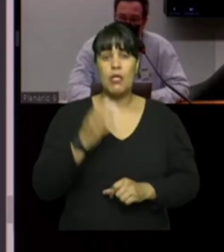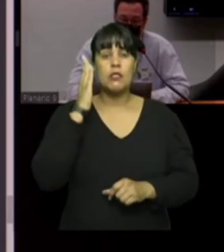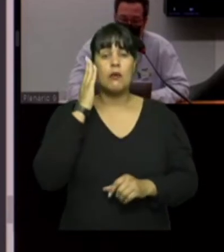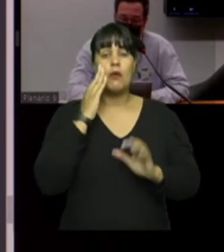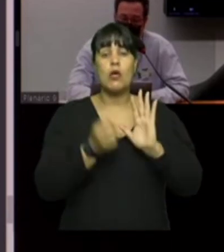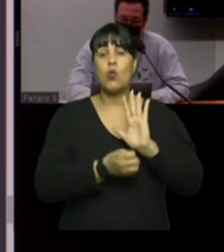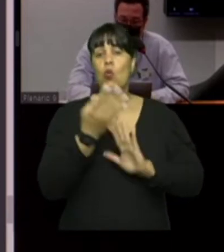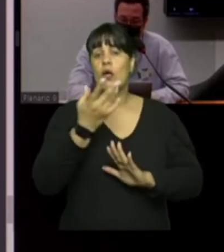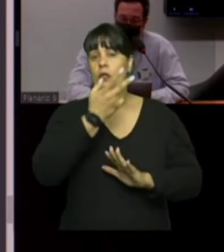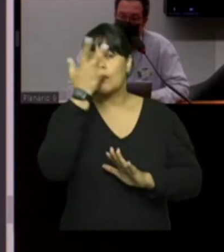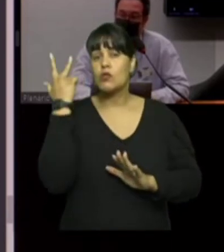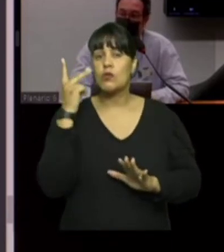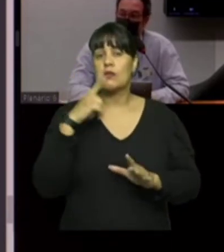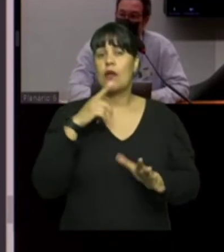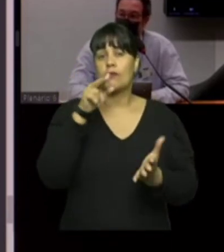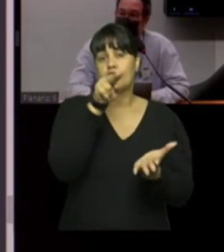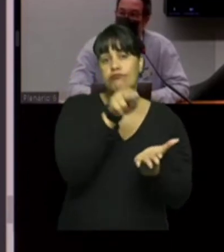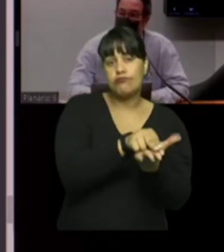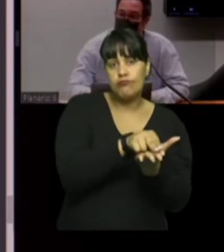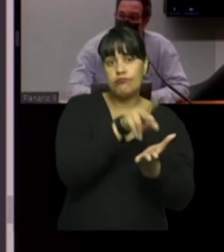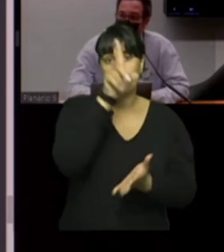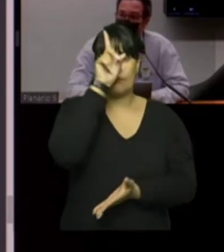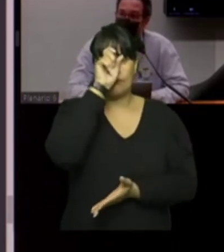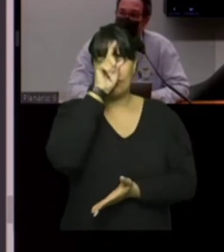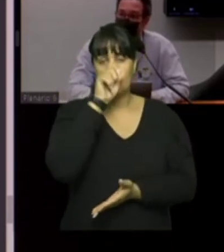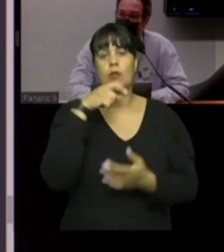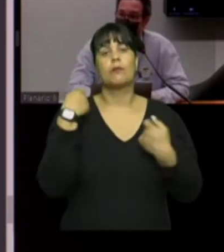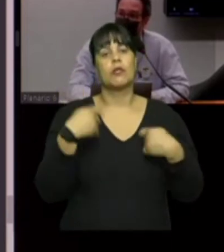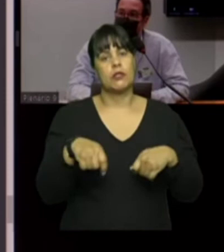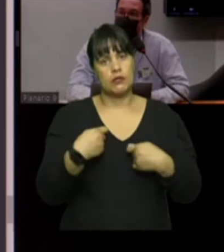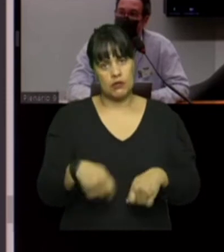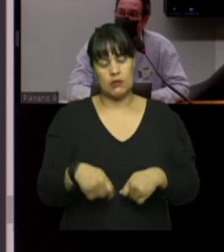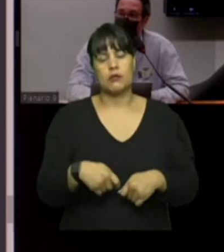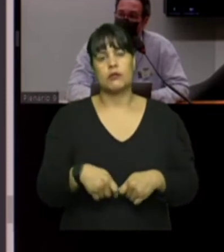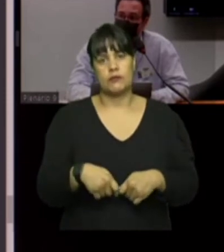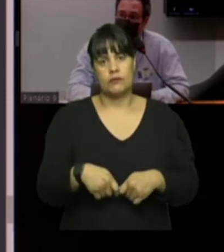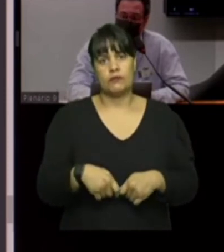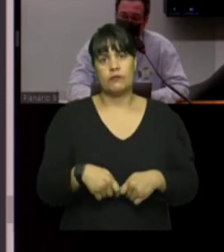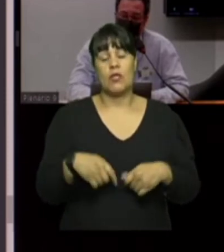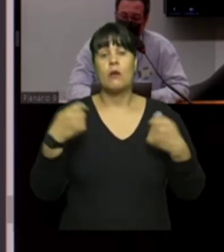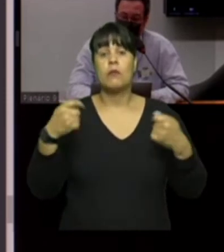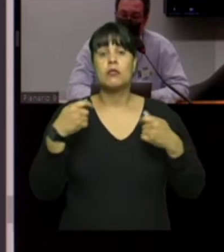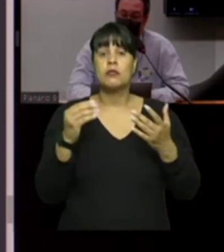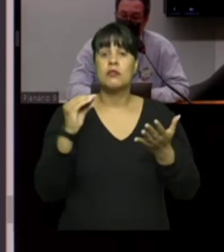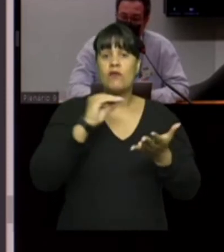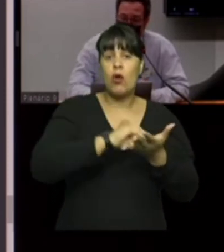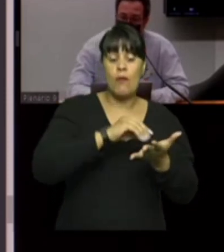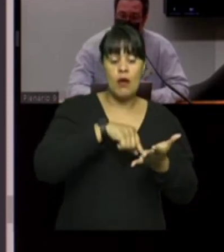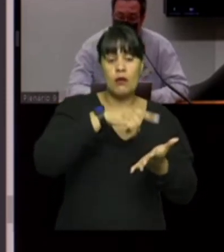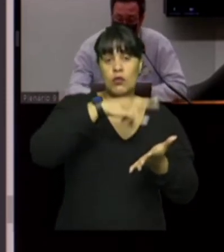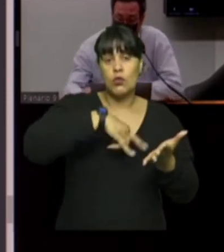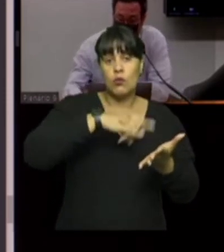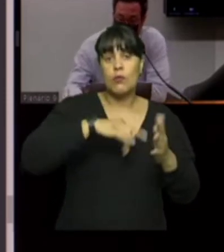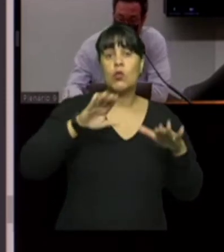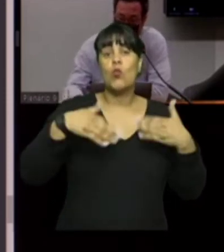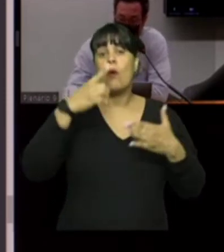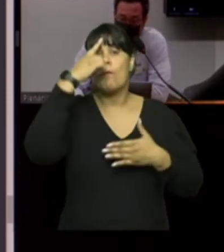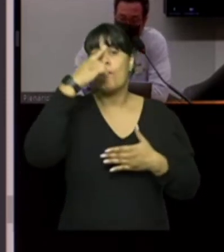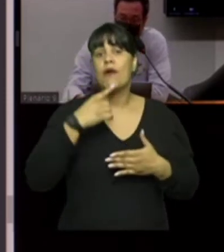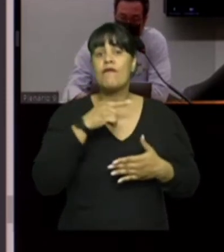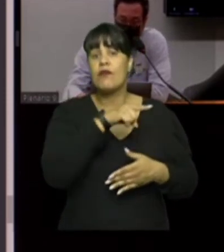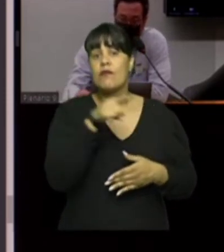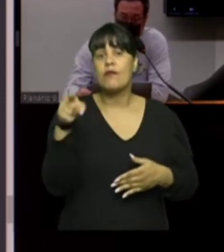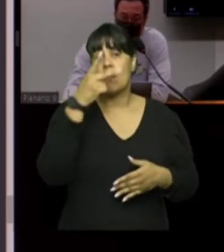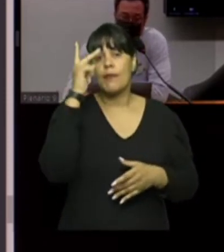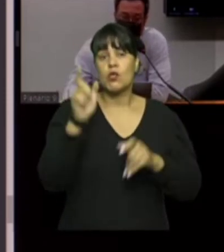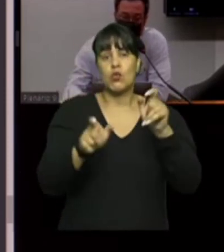psiquiátricos brasileiros. Então nós precisamos urgente de um censo que leia o perfil dessa população que está institucionalizada